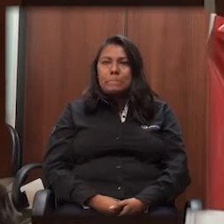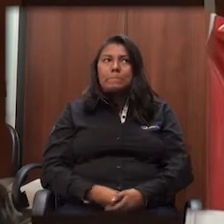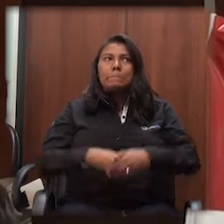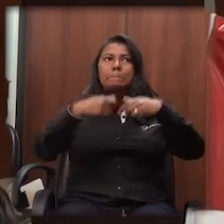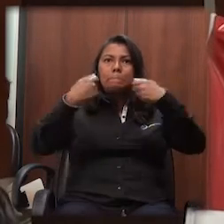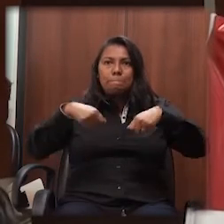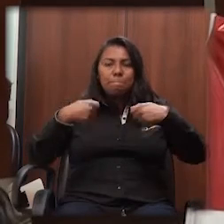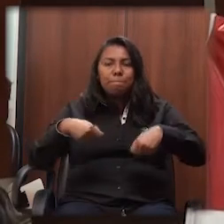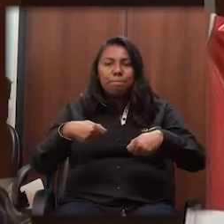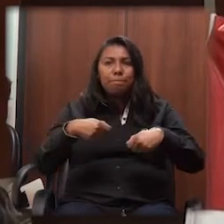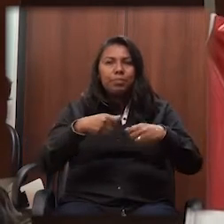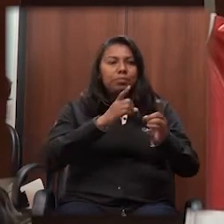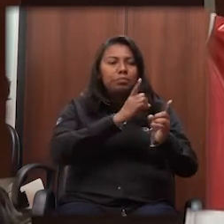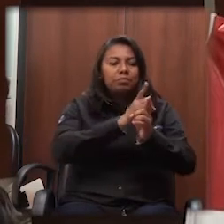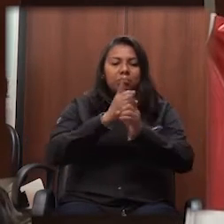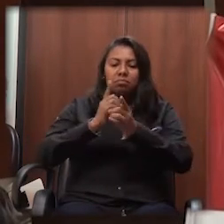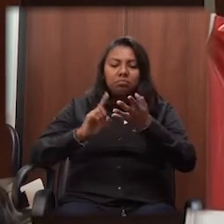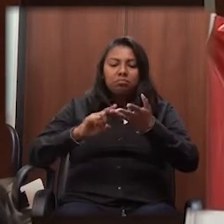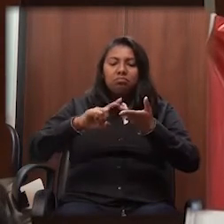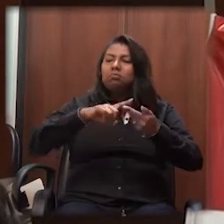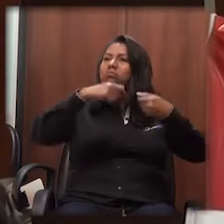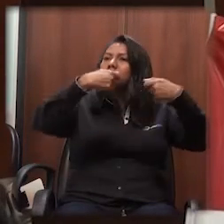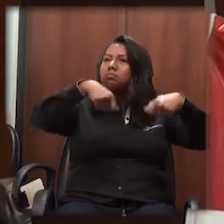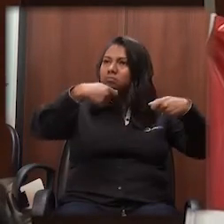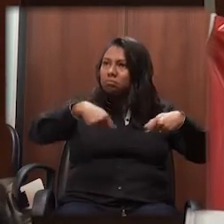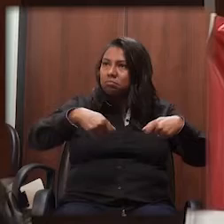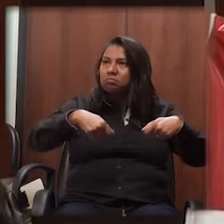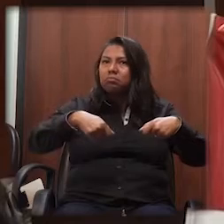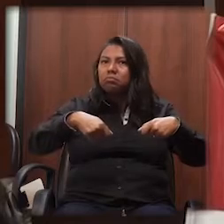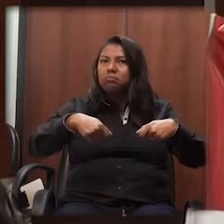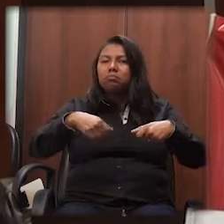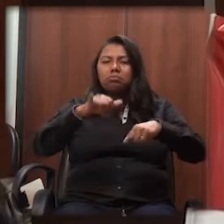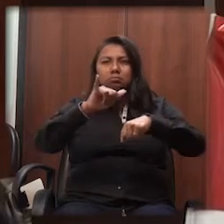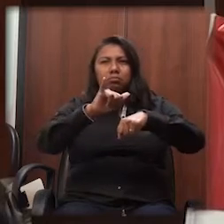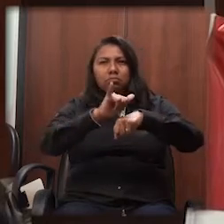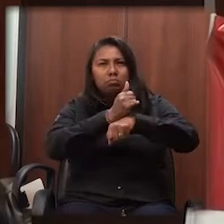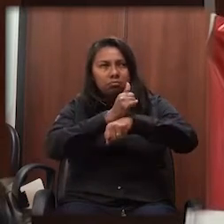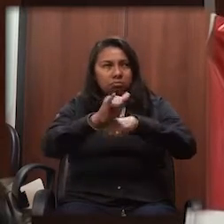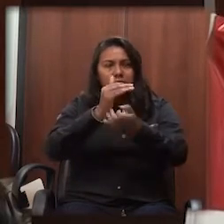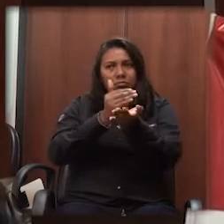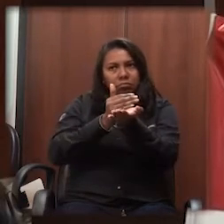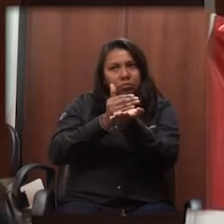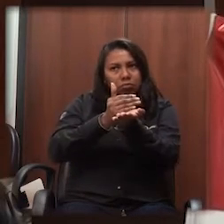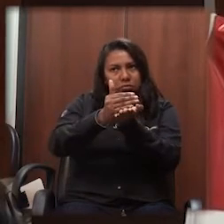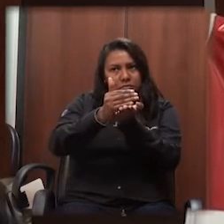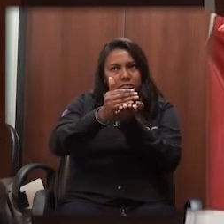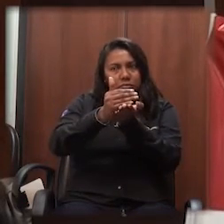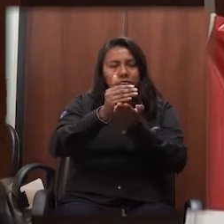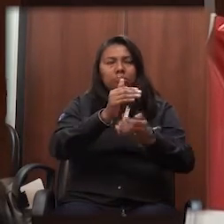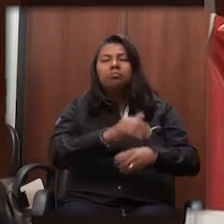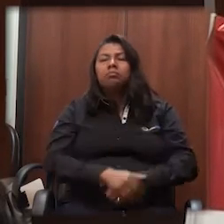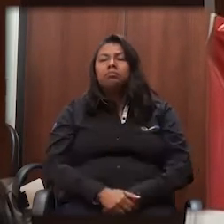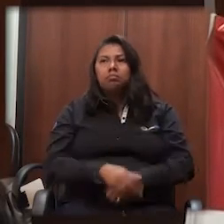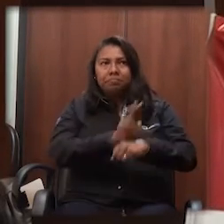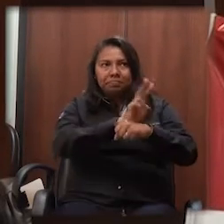então, da identificação das demandas desse mapeamento como uma estratégia desse início de monitoramento,